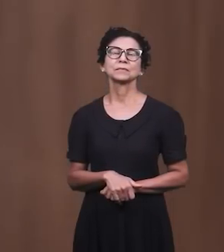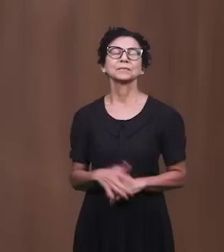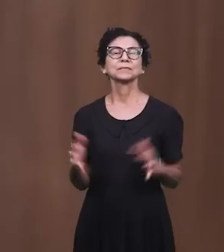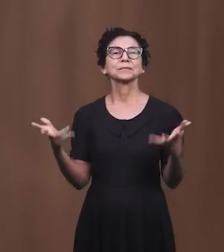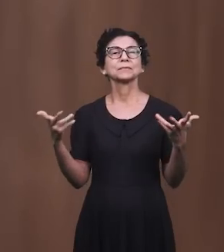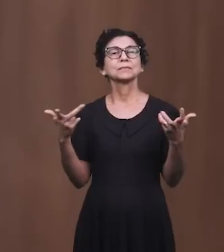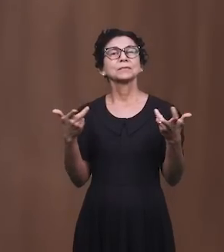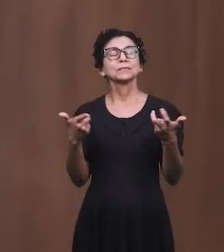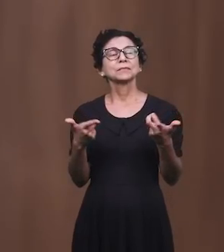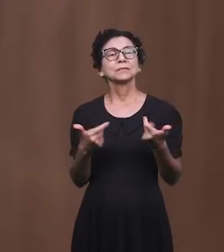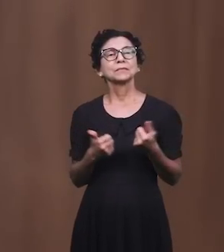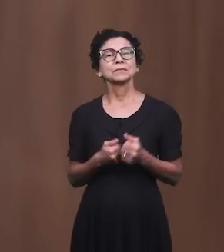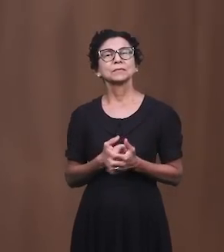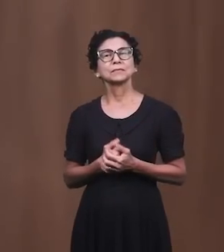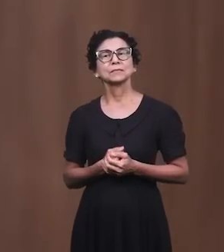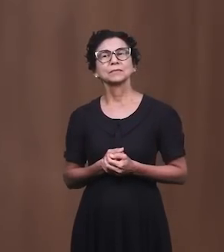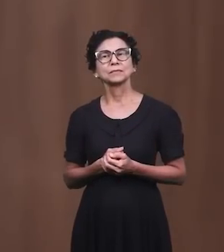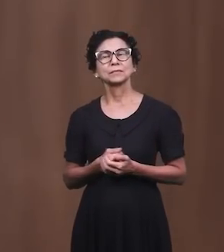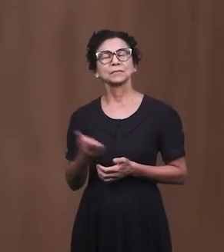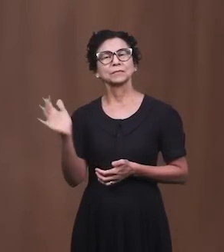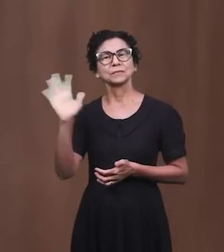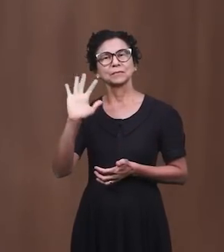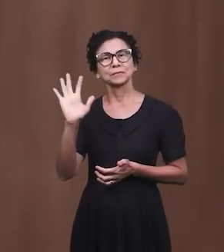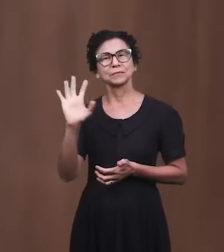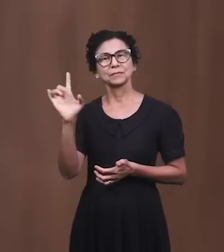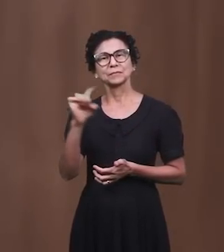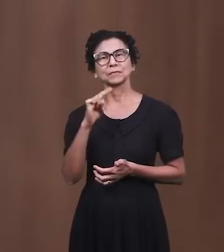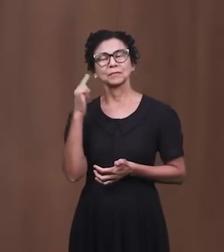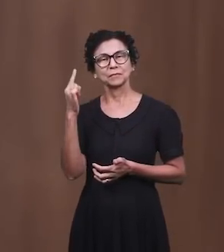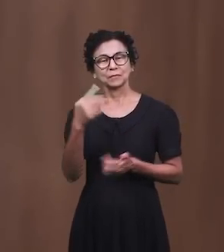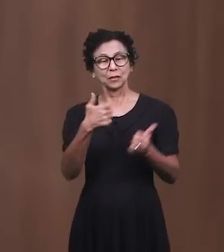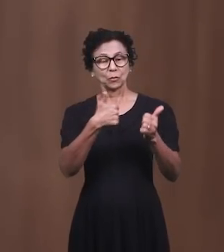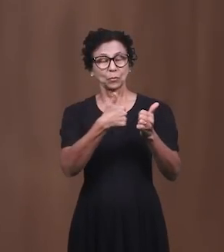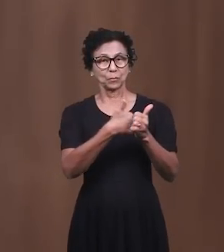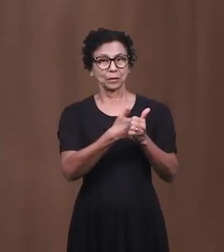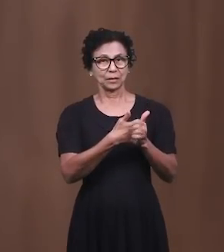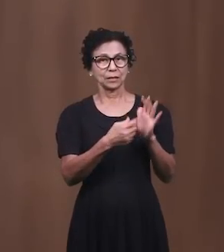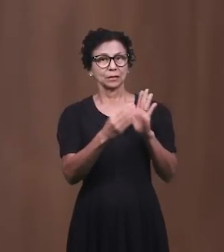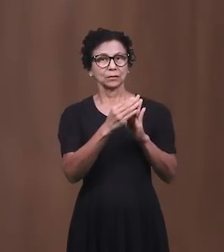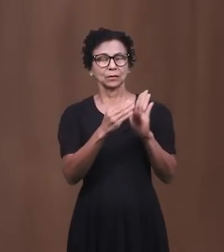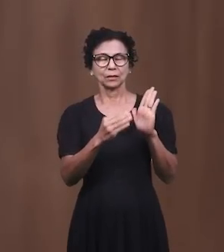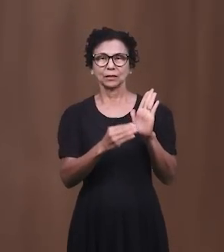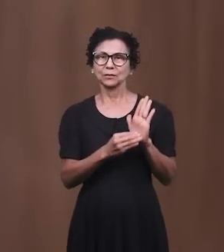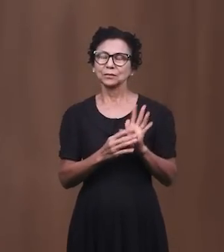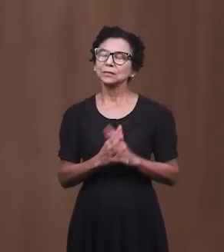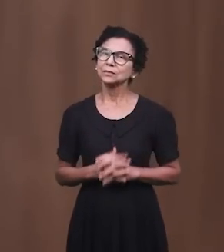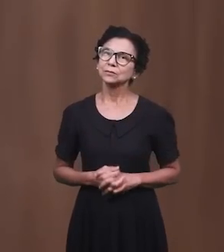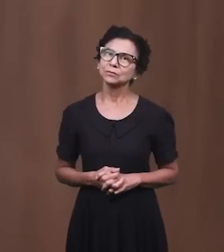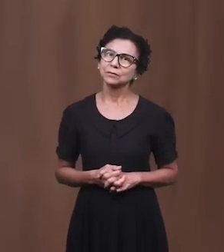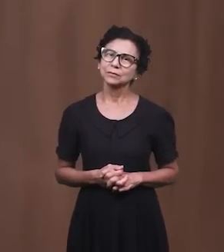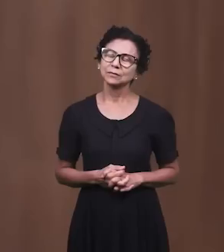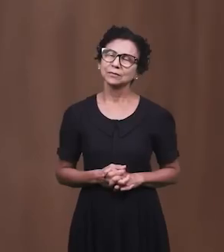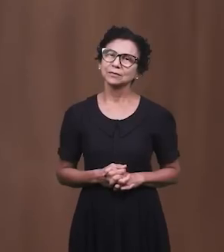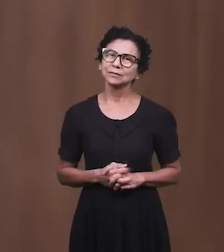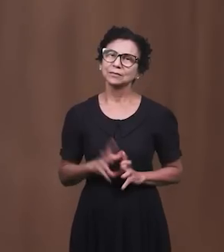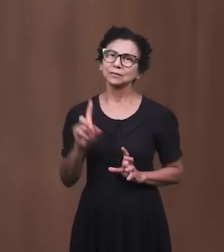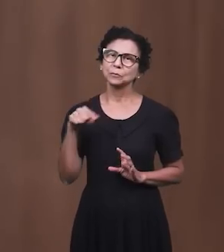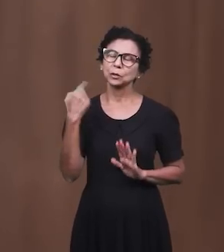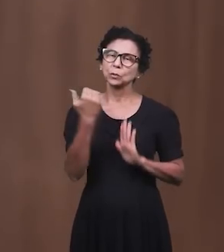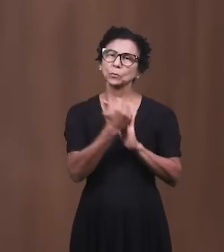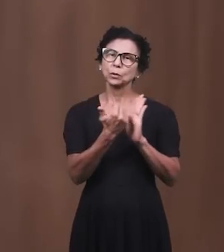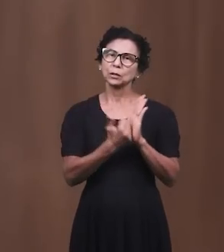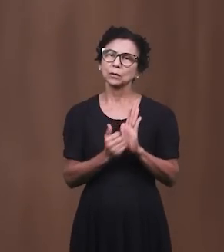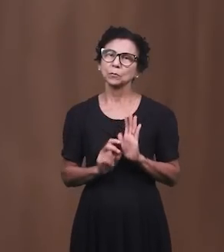Maravilha, maravilha. Eu quero me despedir então de todos aqueles que nos acompanharam neste episódio e no próximo programa